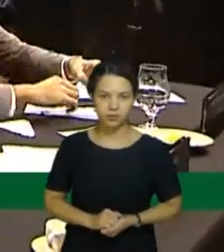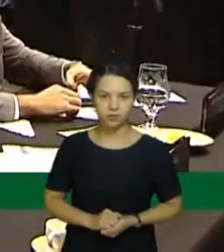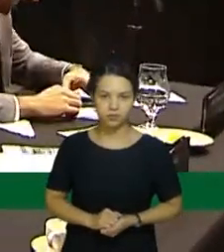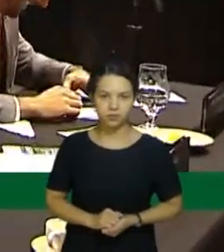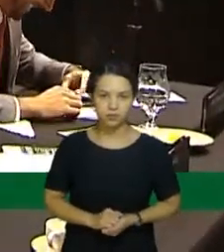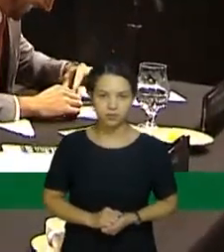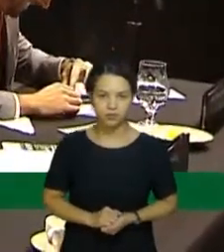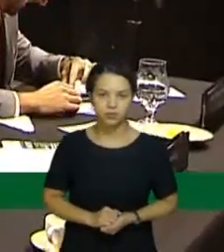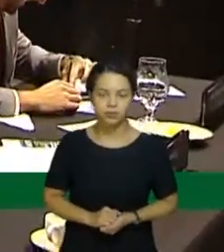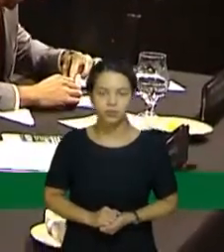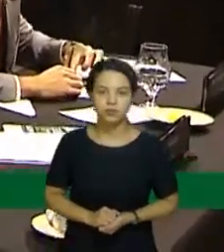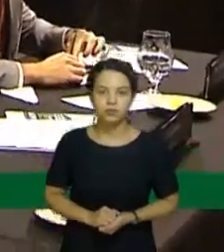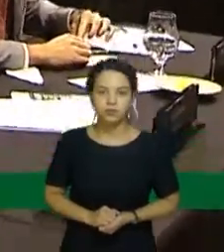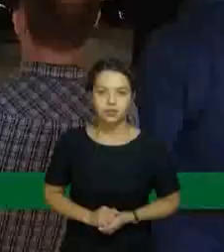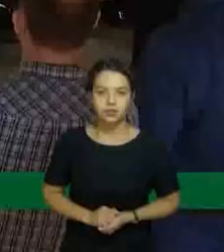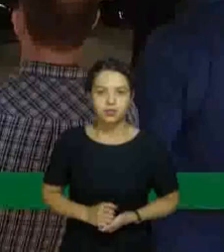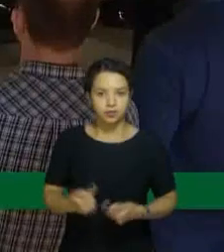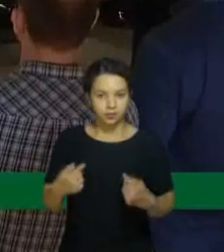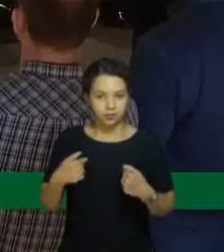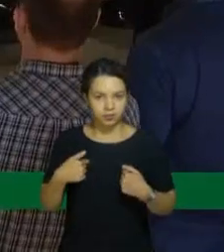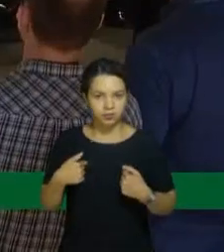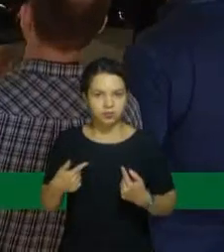Weber e